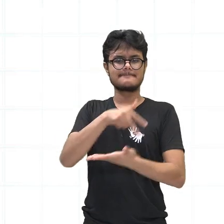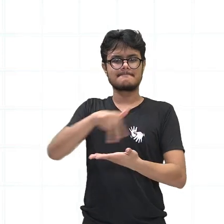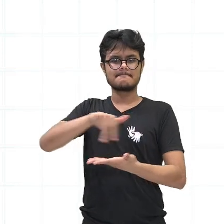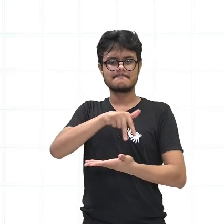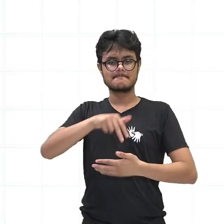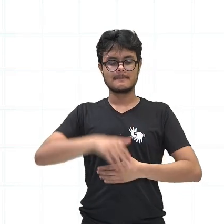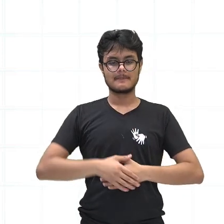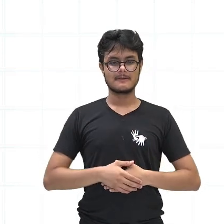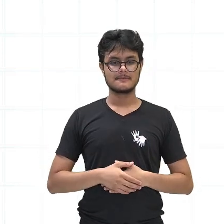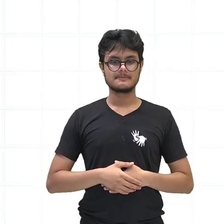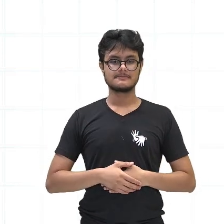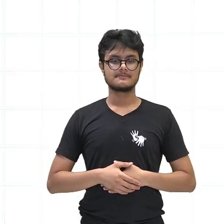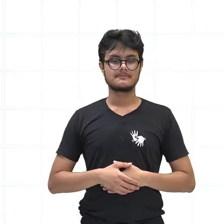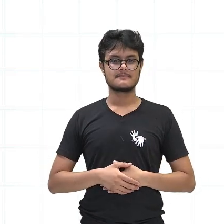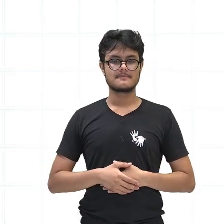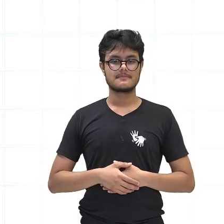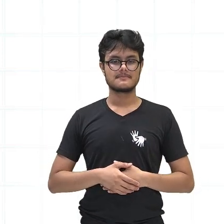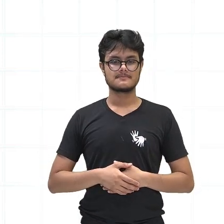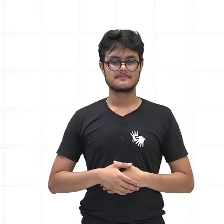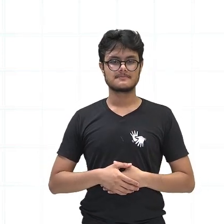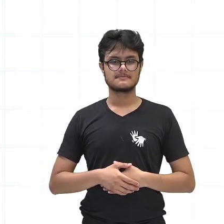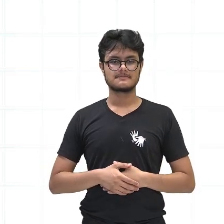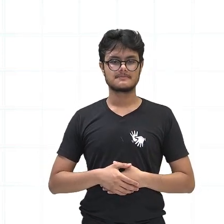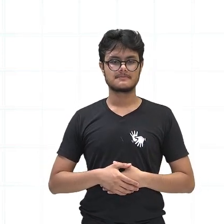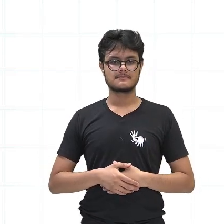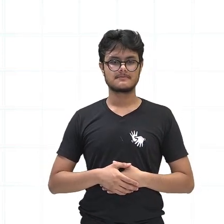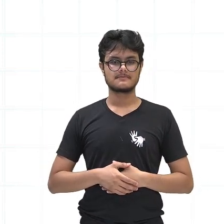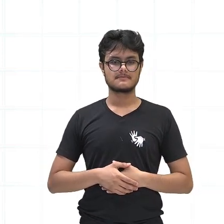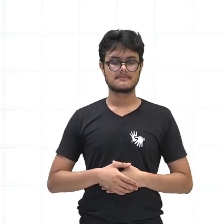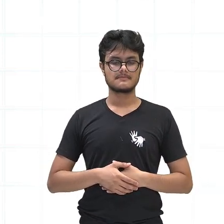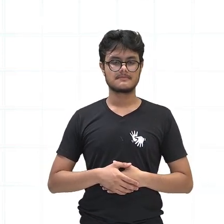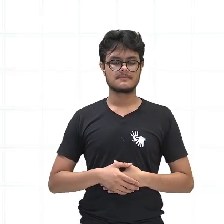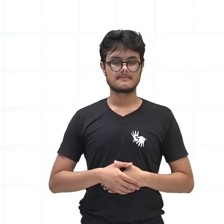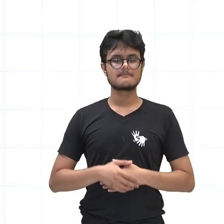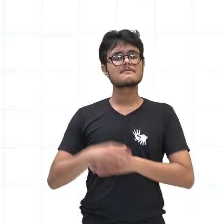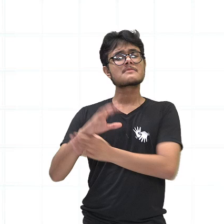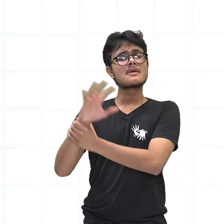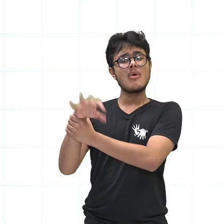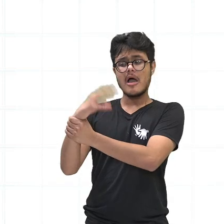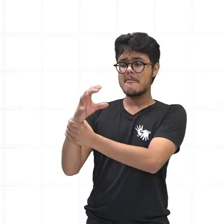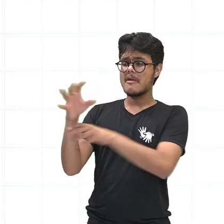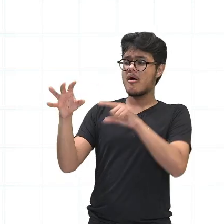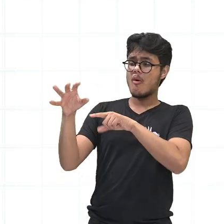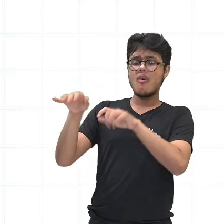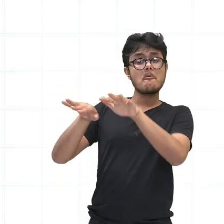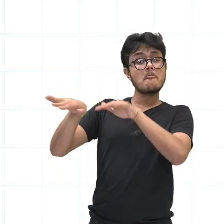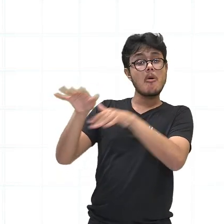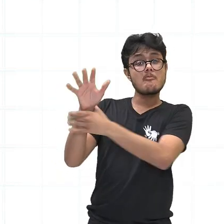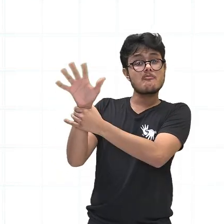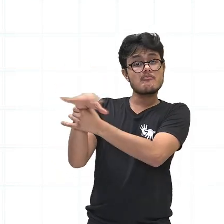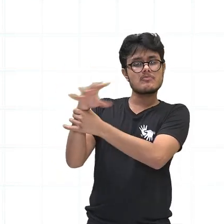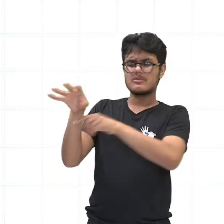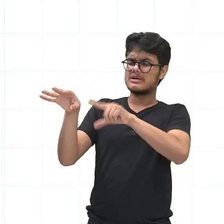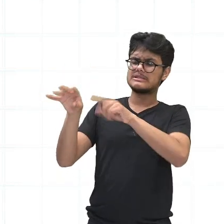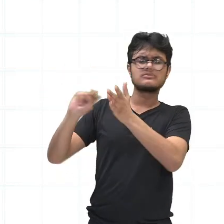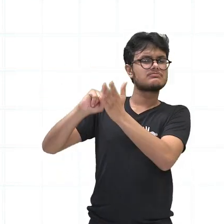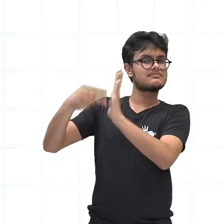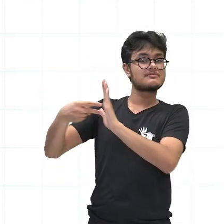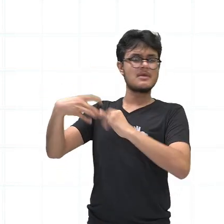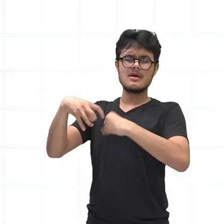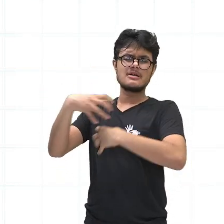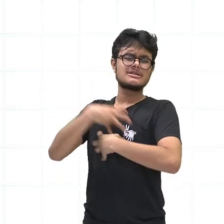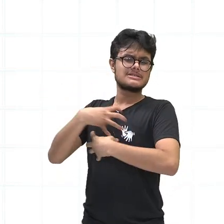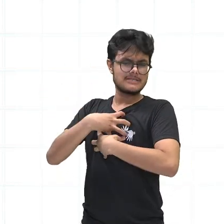mãos, elas falam dos sentimentos e das emoções, tá? Que tem o ser humano, a natureza e etc, e